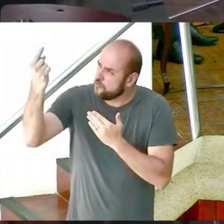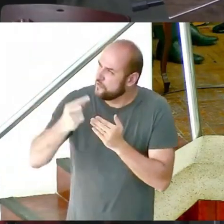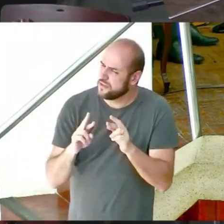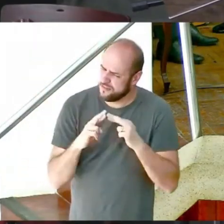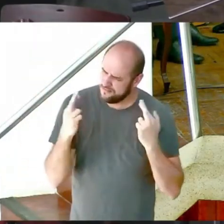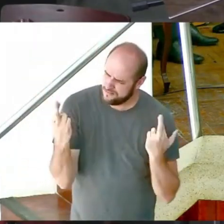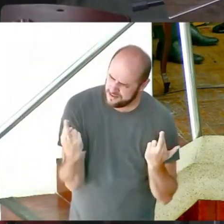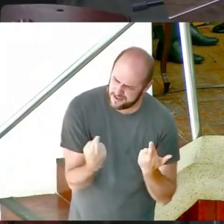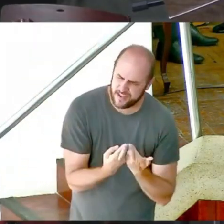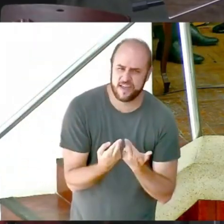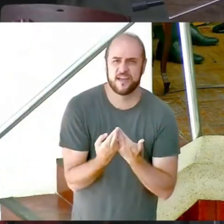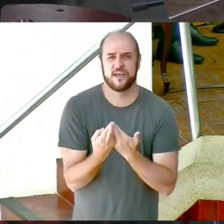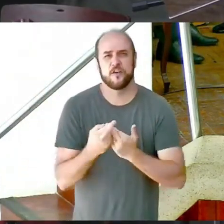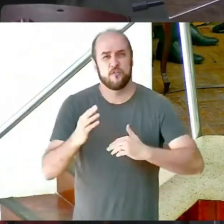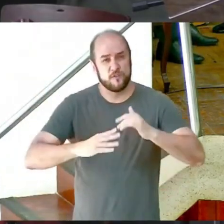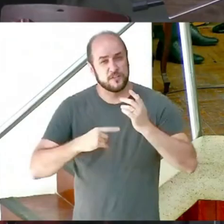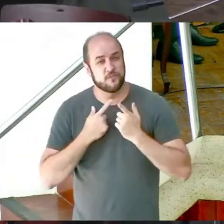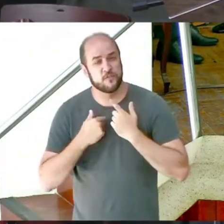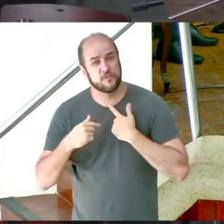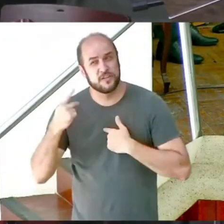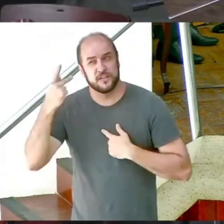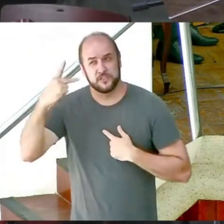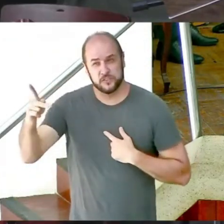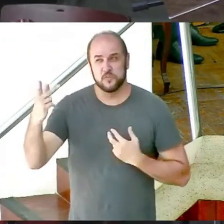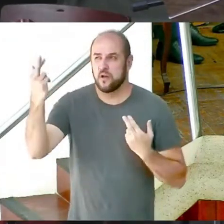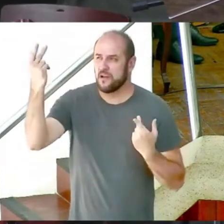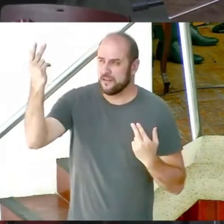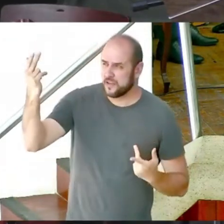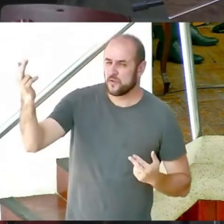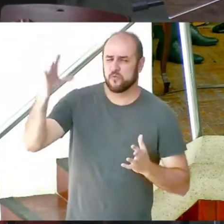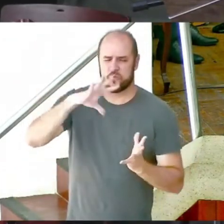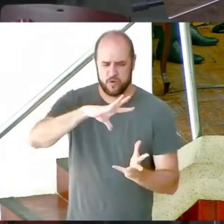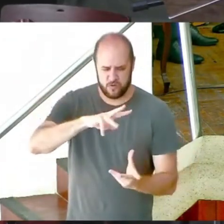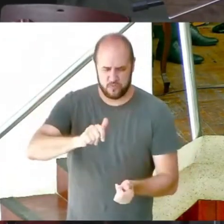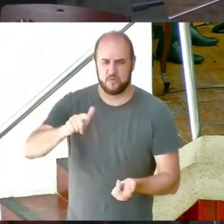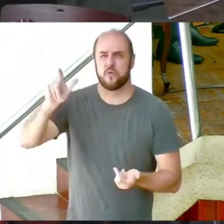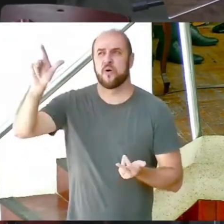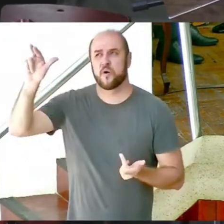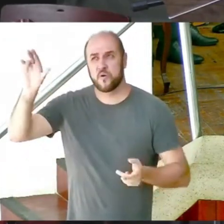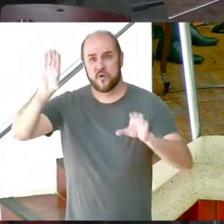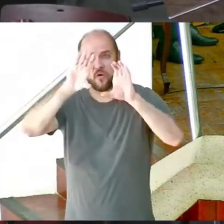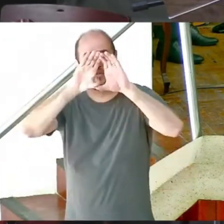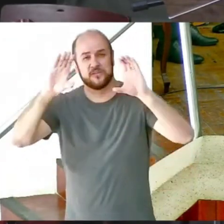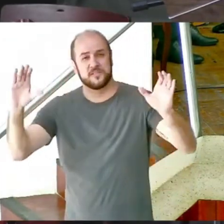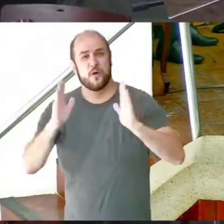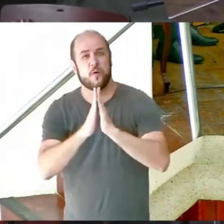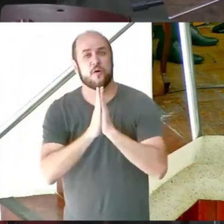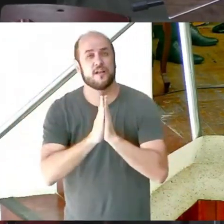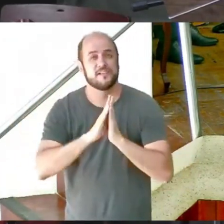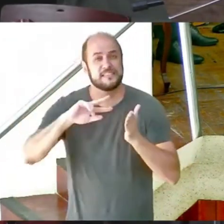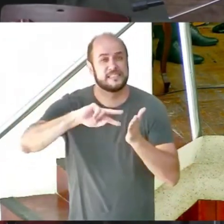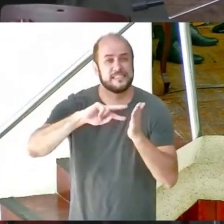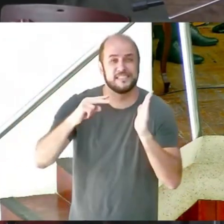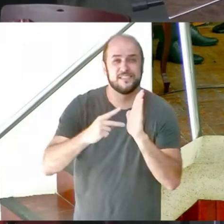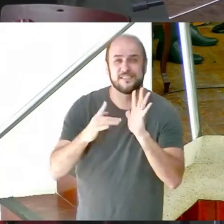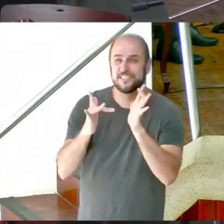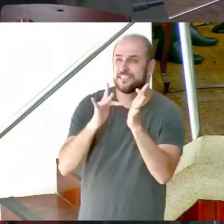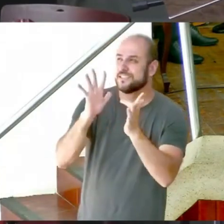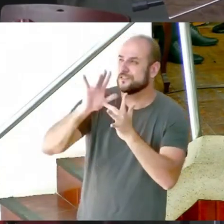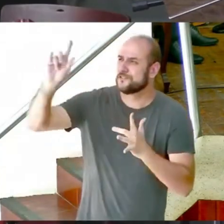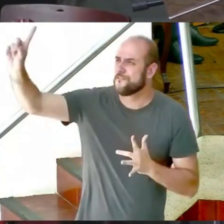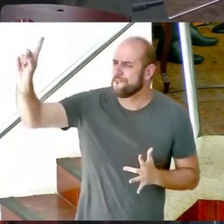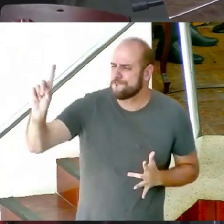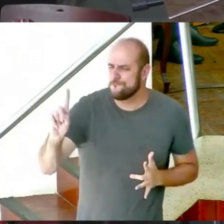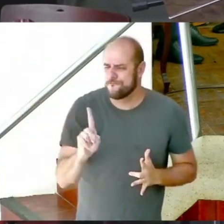vontade, assim na terra como no céu, oramos pela volta de Cristo. A vinda do reino e a volta do